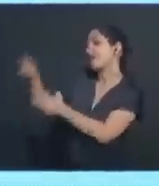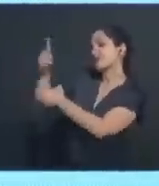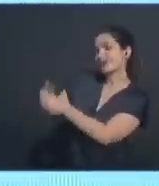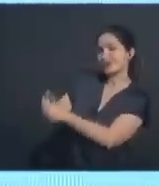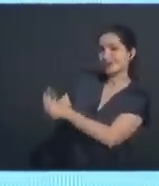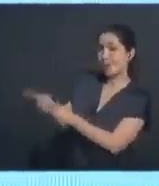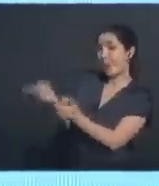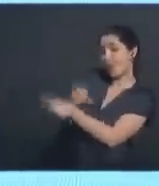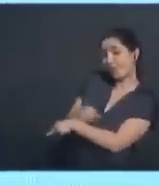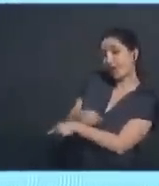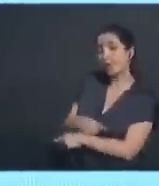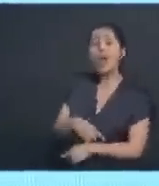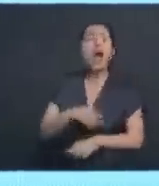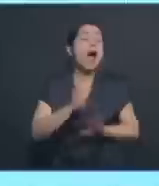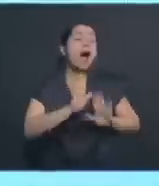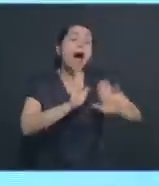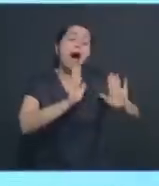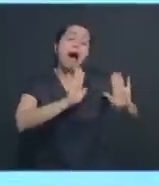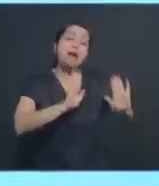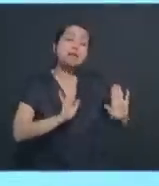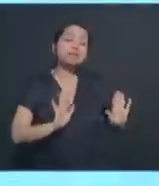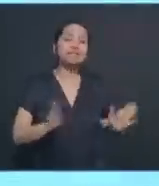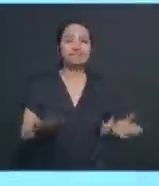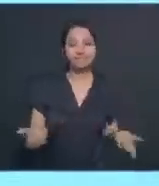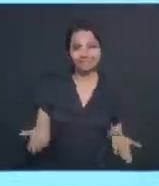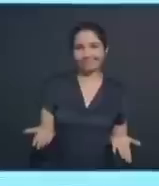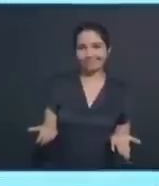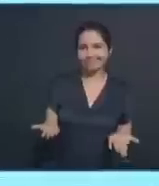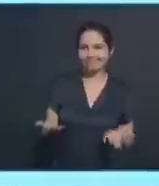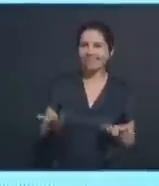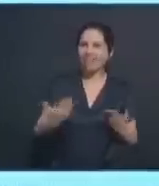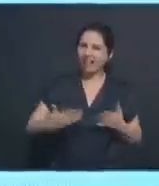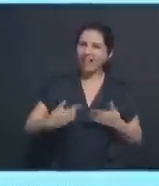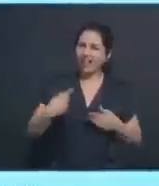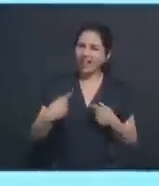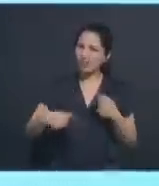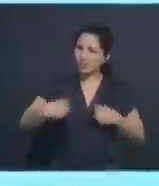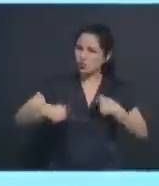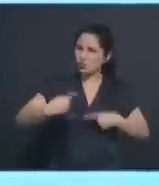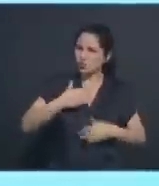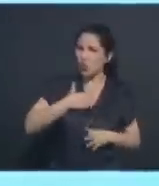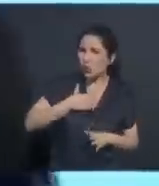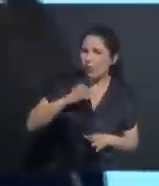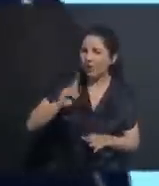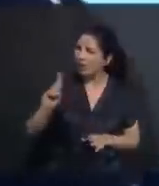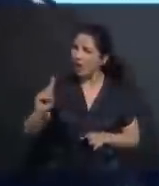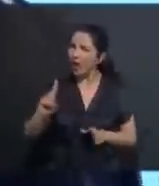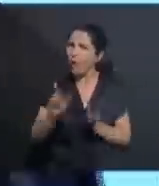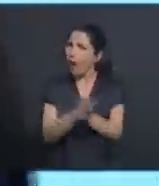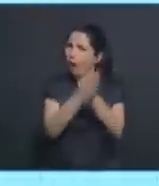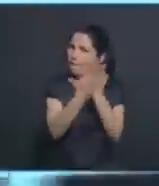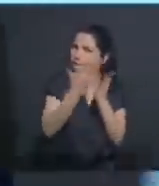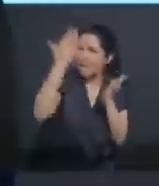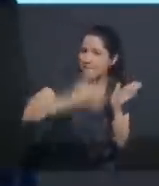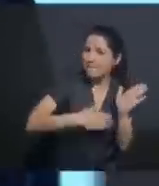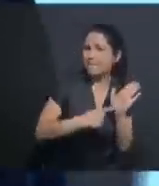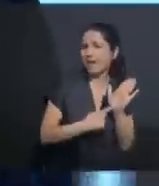Ai, não, deixa eu falar, velho, você quer discutir comigo? Eu não escrevi a Bíblia. Vai discutir com quem escreveu a